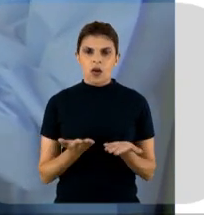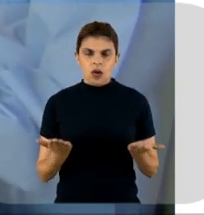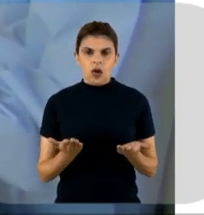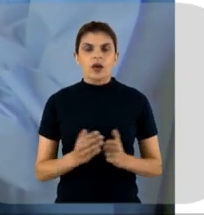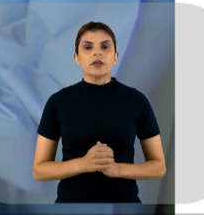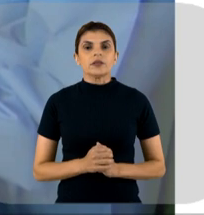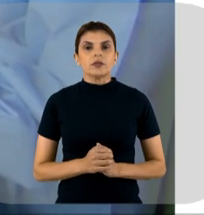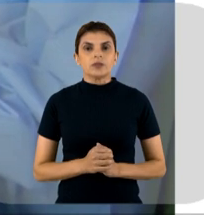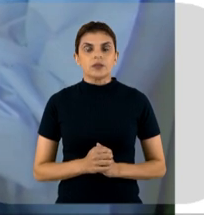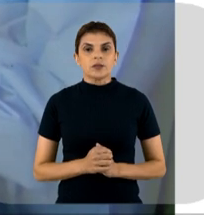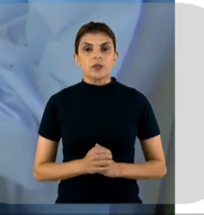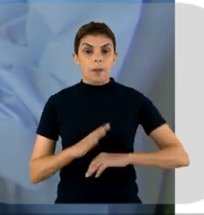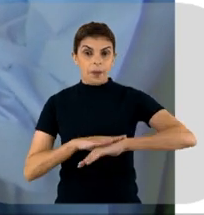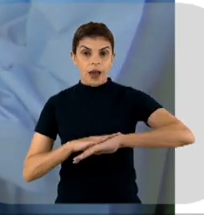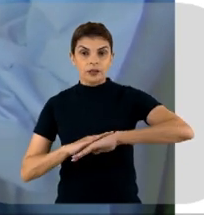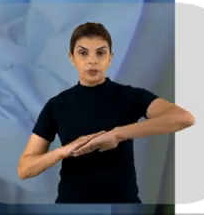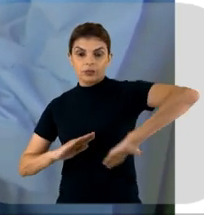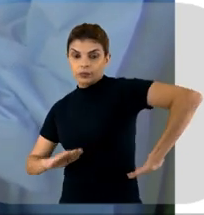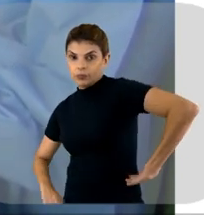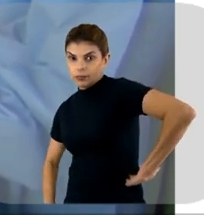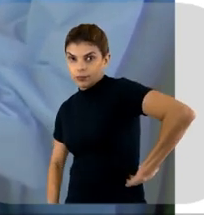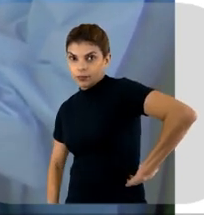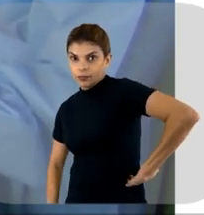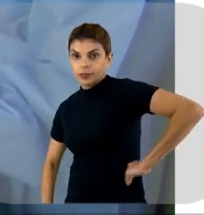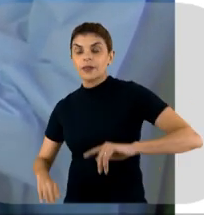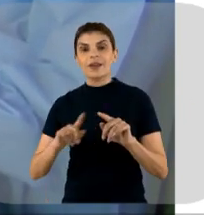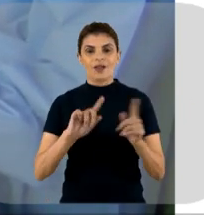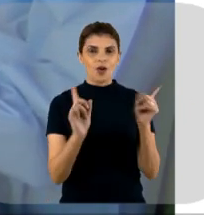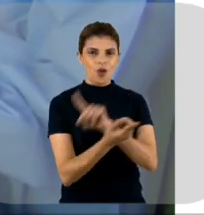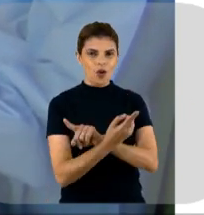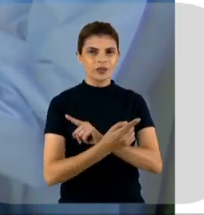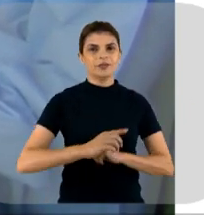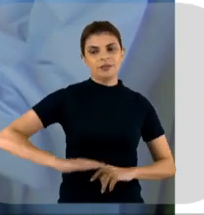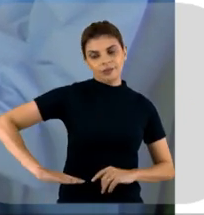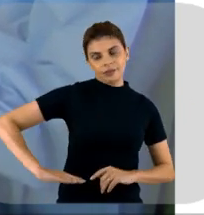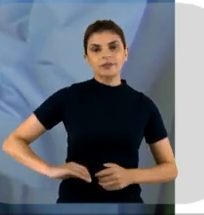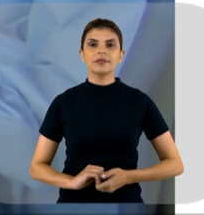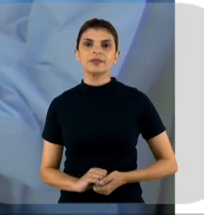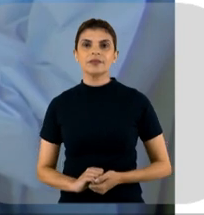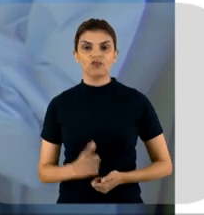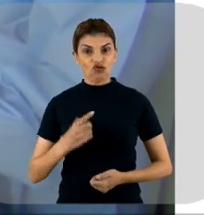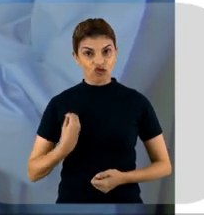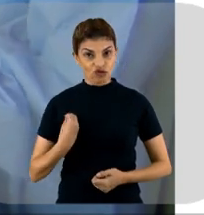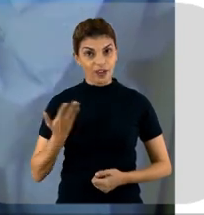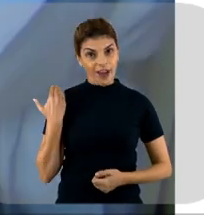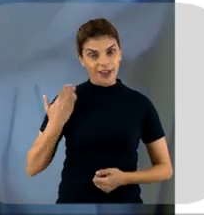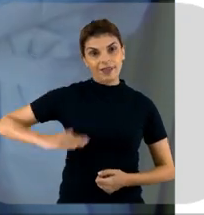Vamos então colocar o braço contrário anterior ao corpo do paciente.